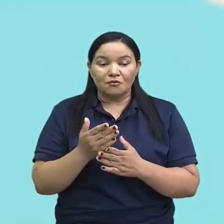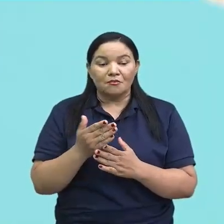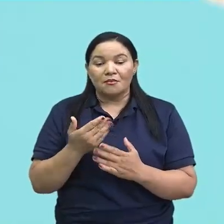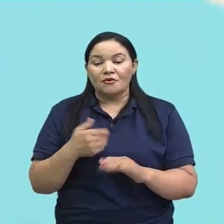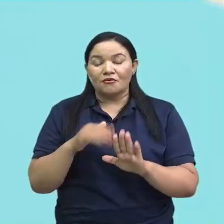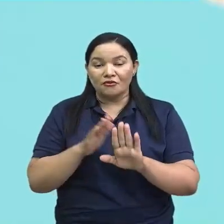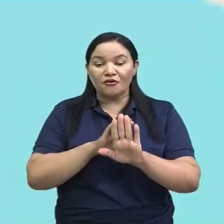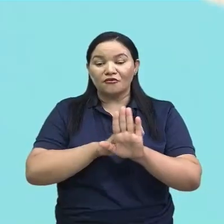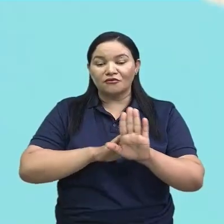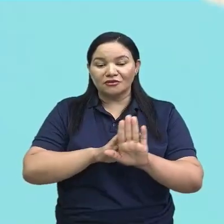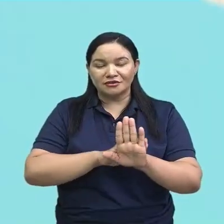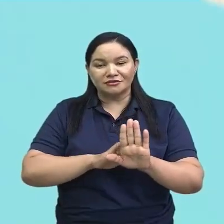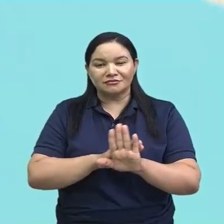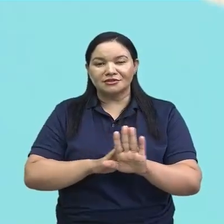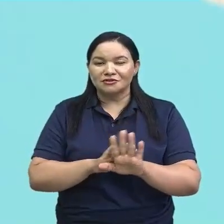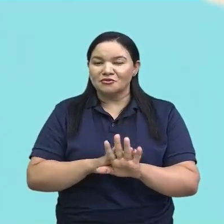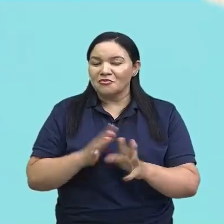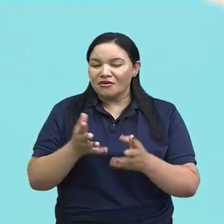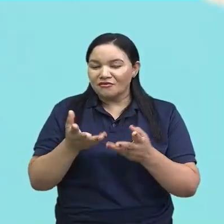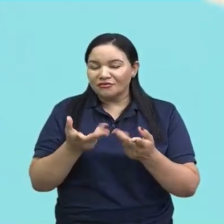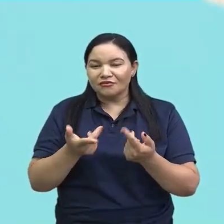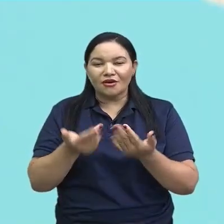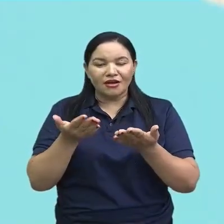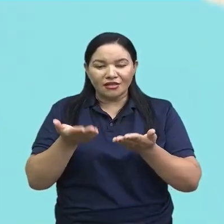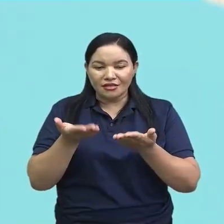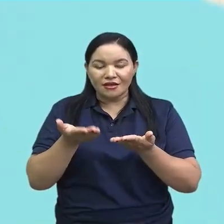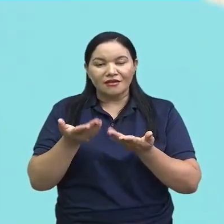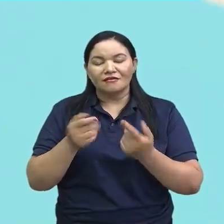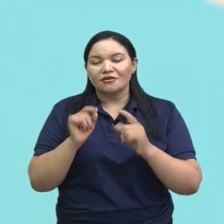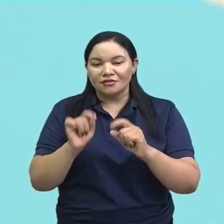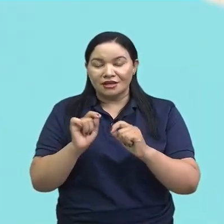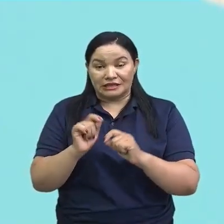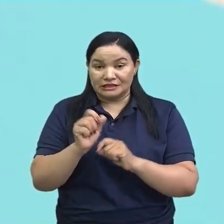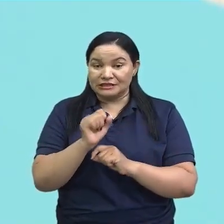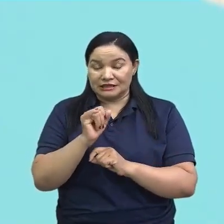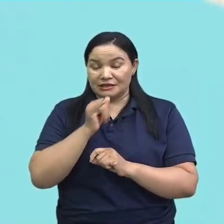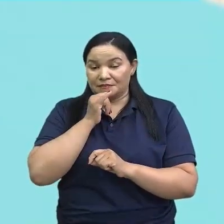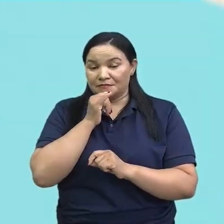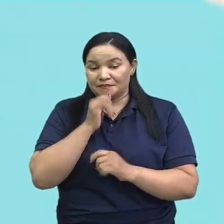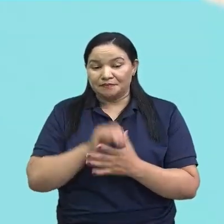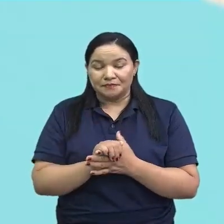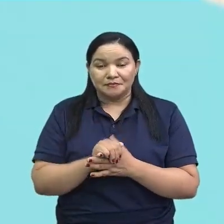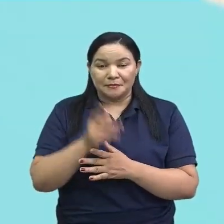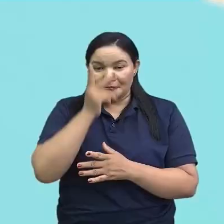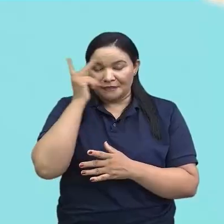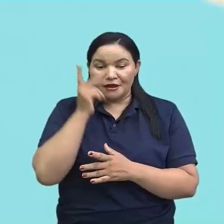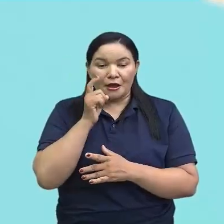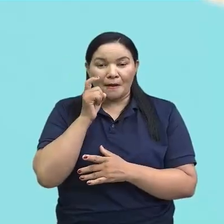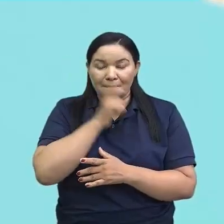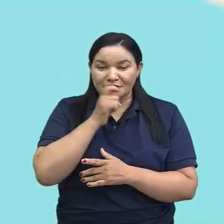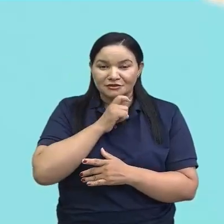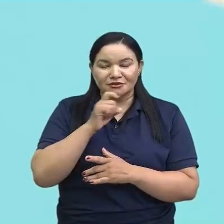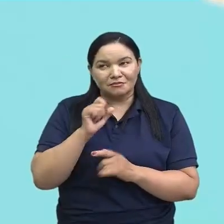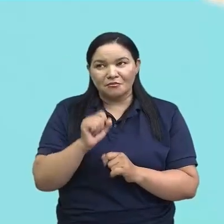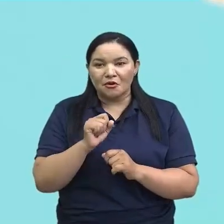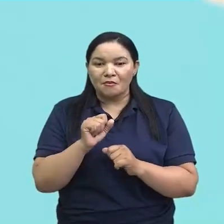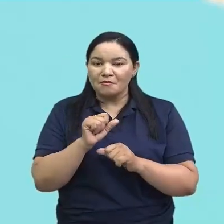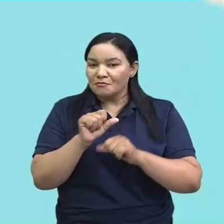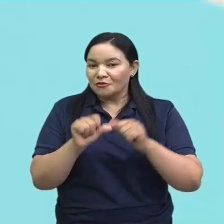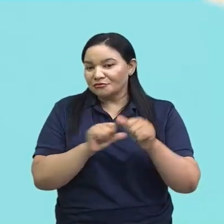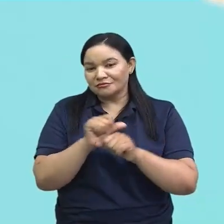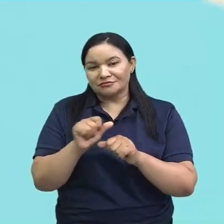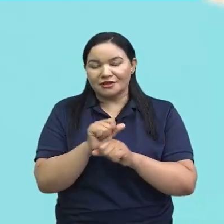para suavizar essa ideia. Então, quando uma pessoa está mentindo, a ideia de mentir, eu posso suavizar com